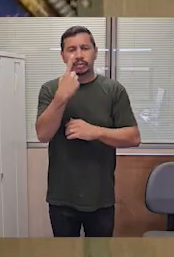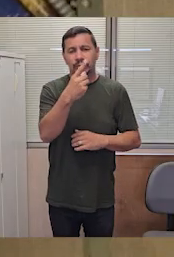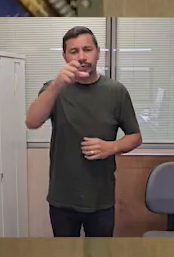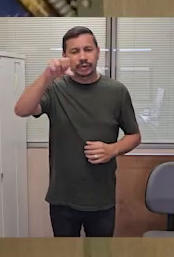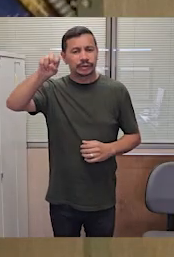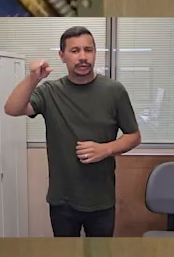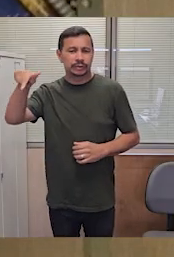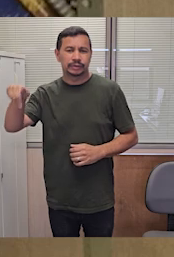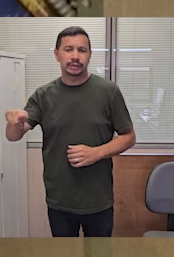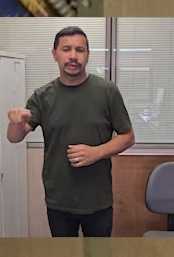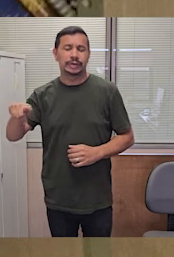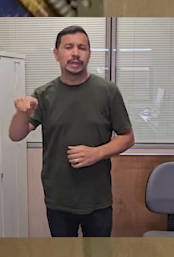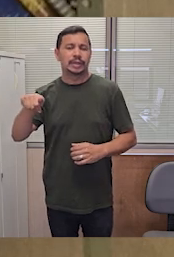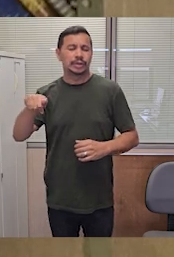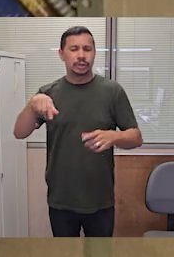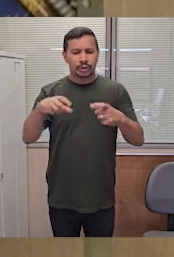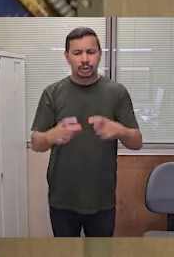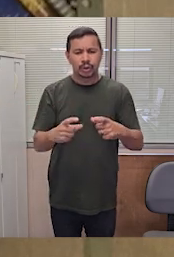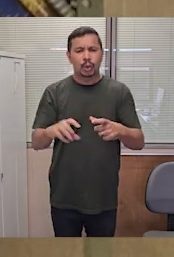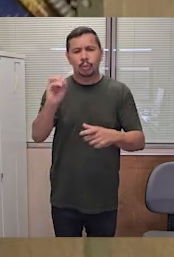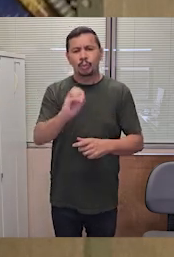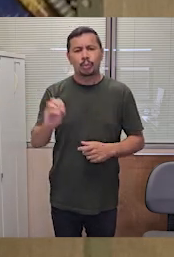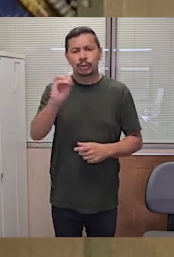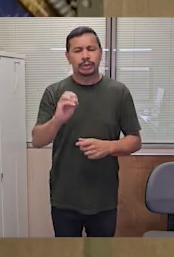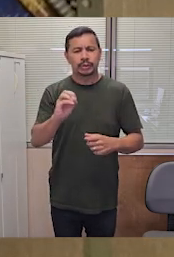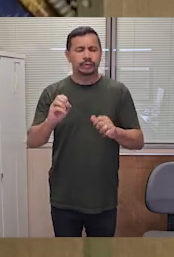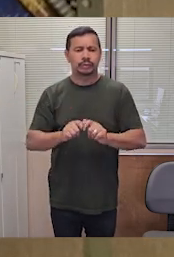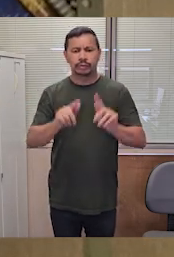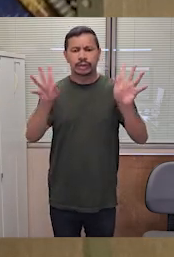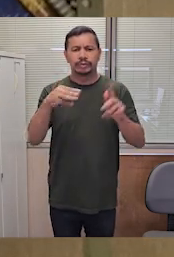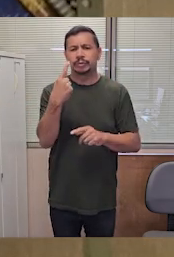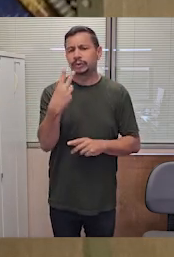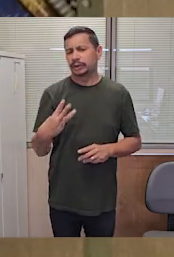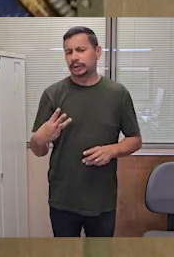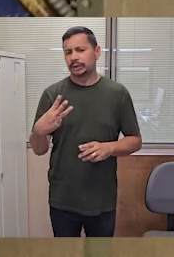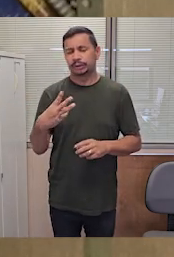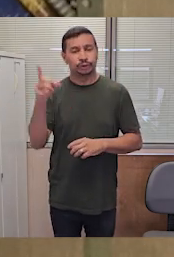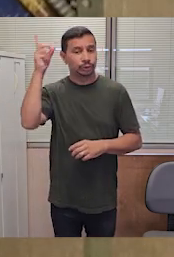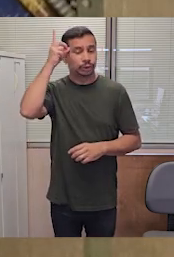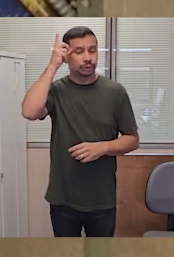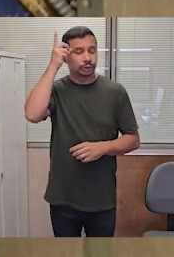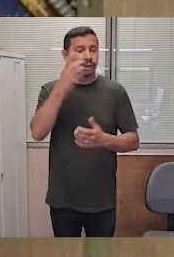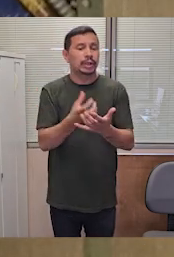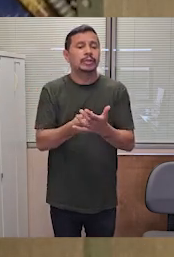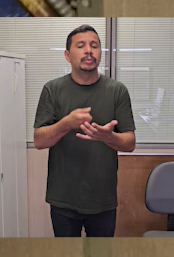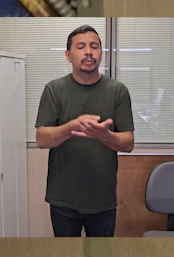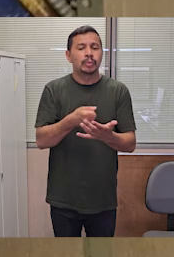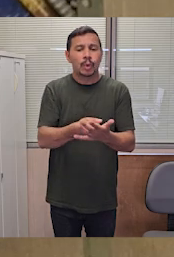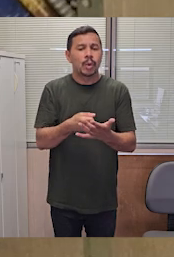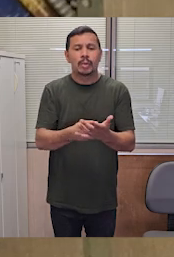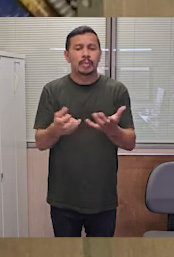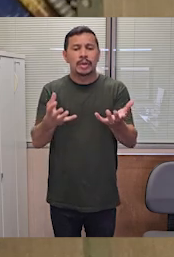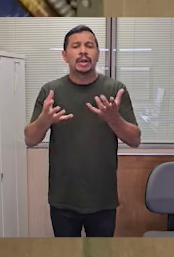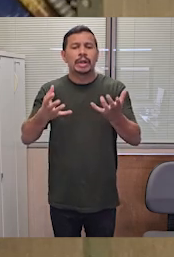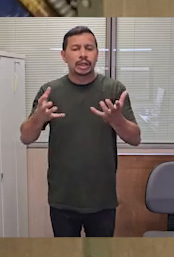Em 1957, os operários da Cobrasma fizeram uma greve de mais de 10 dias, exigindo melhores condições de trabalho. A greve